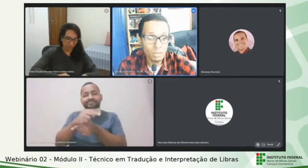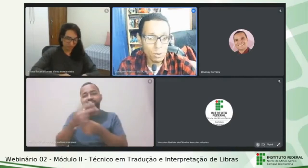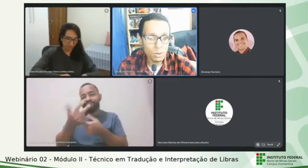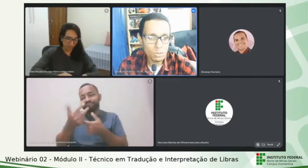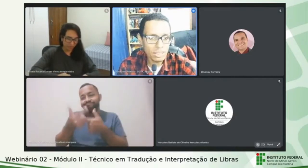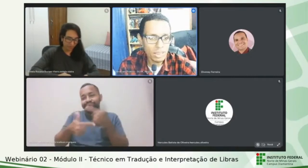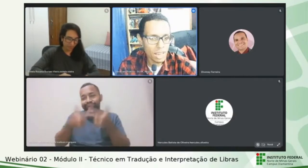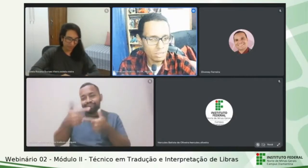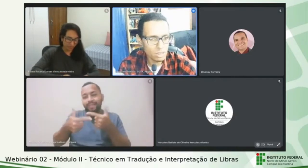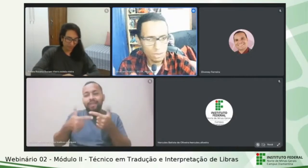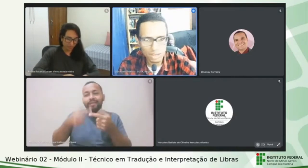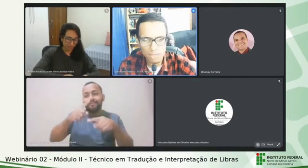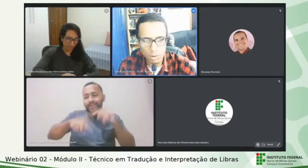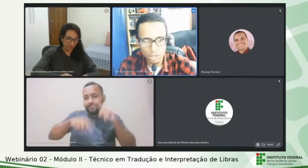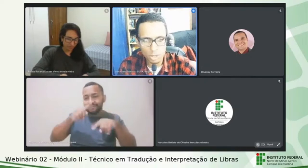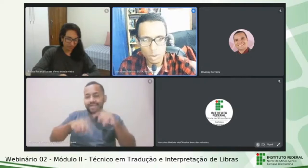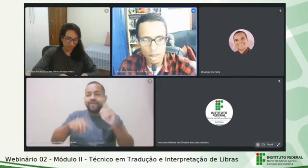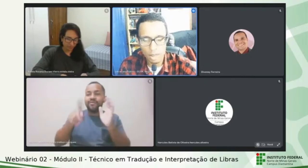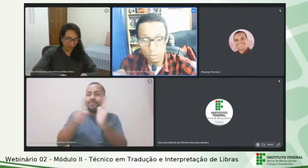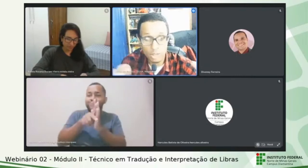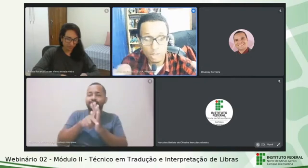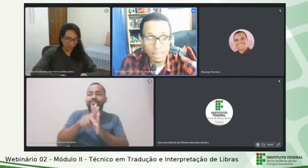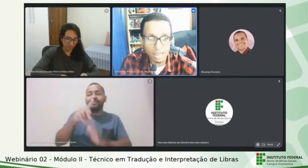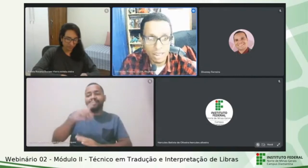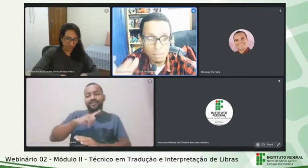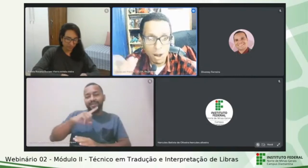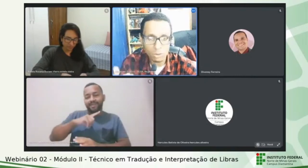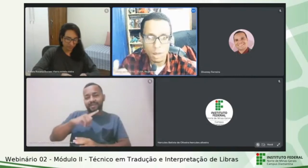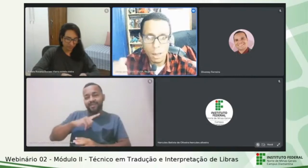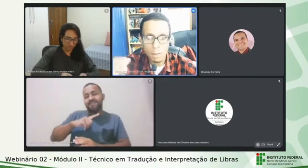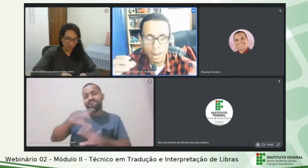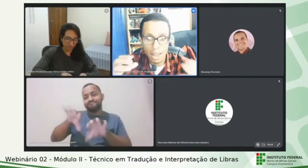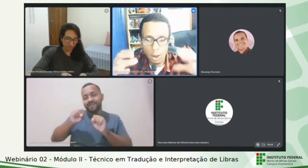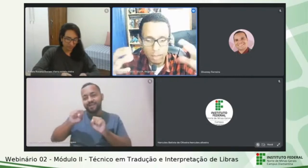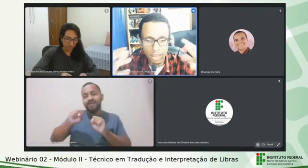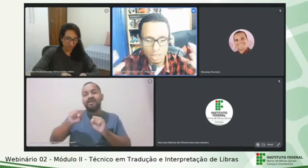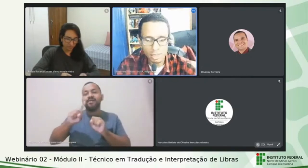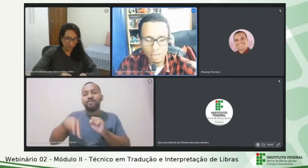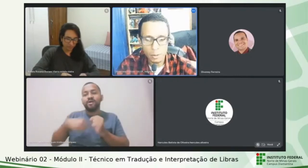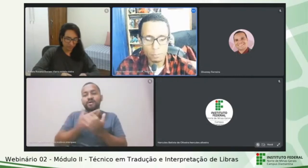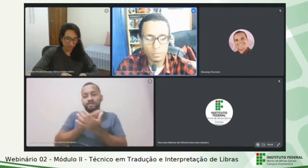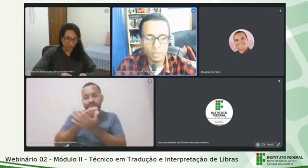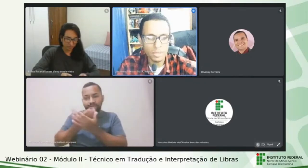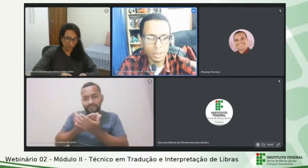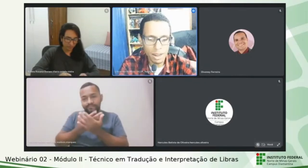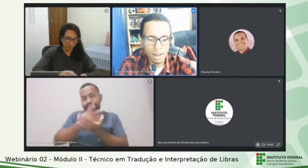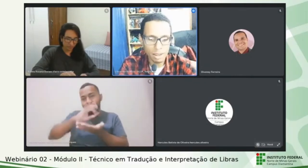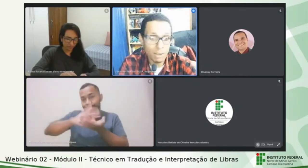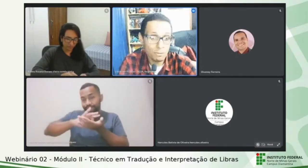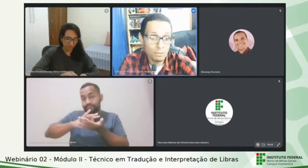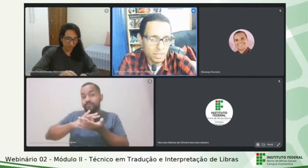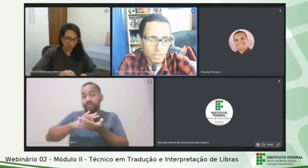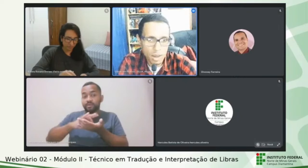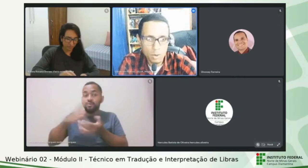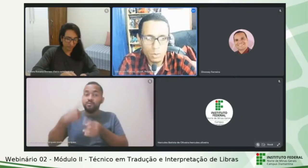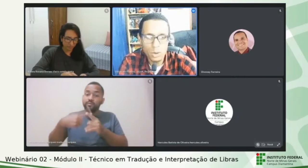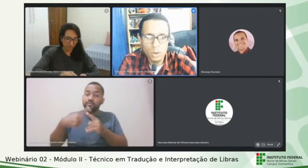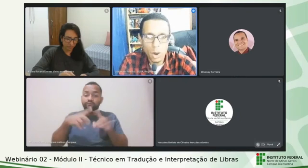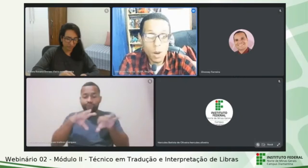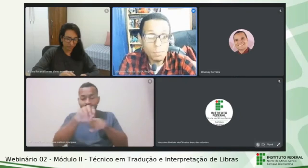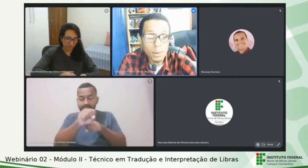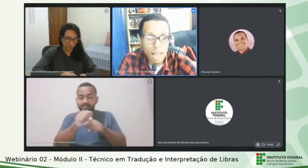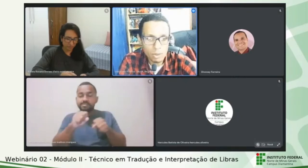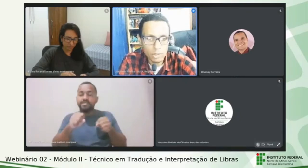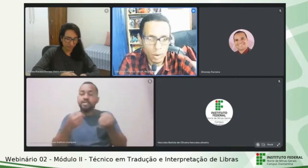são poucos materiais que você vai ter em mãos para realmente ali ter uma formação